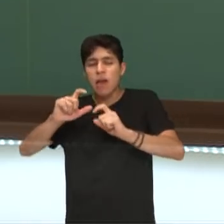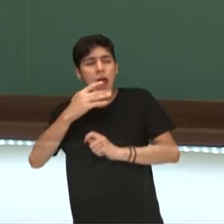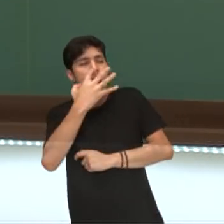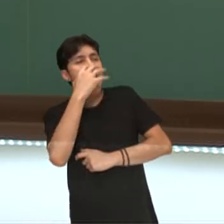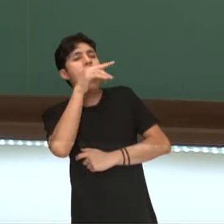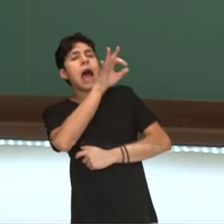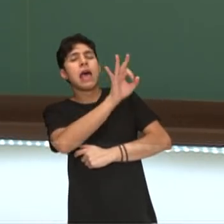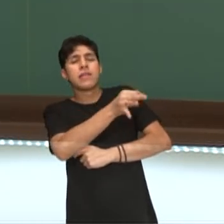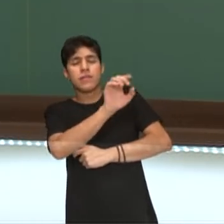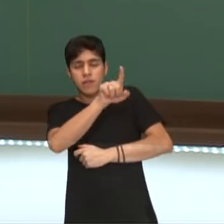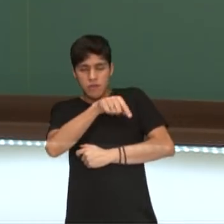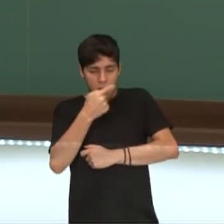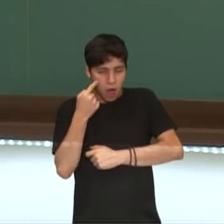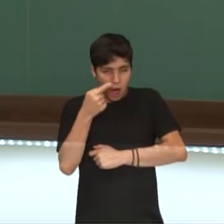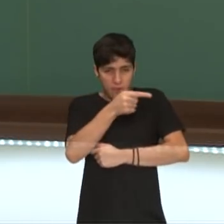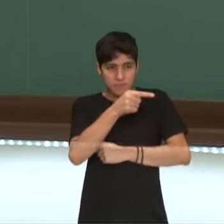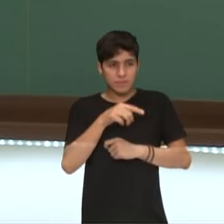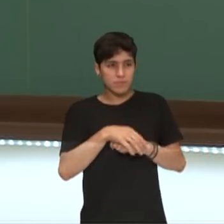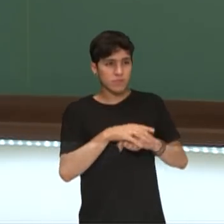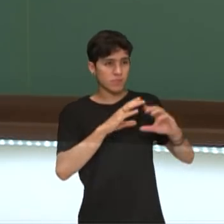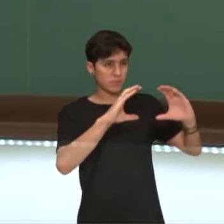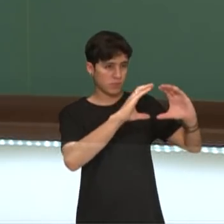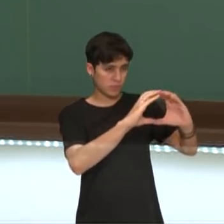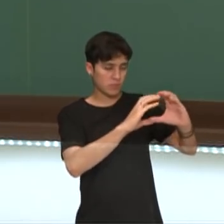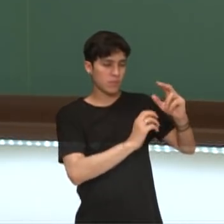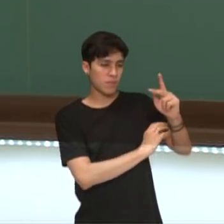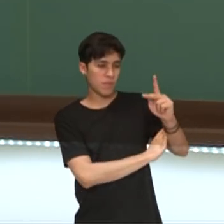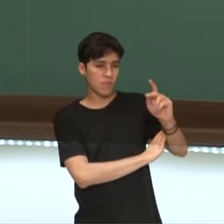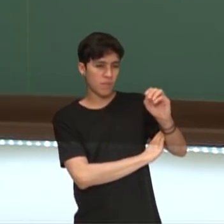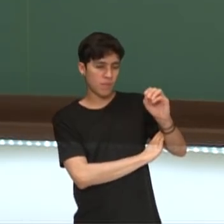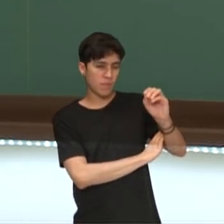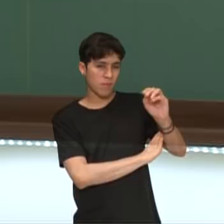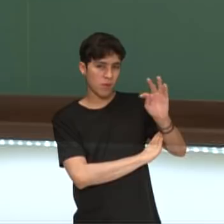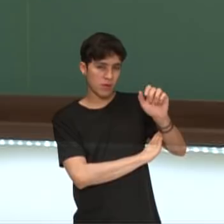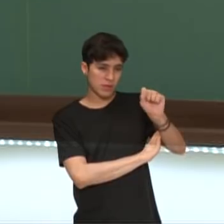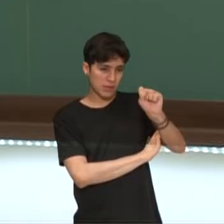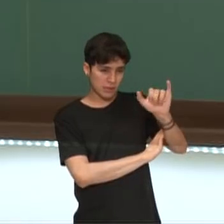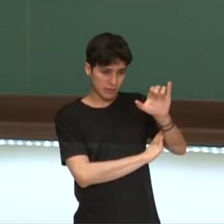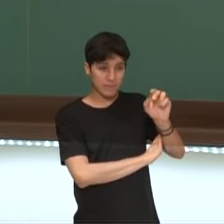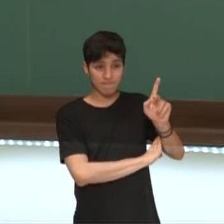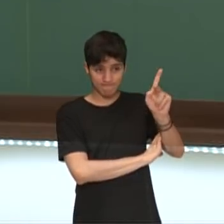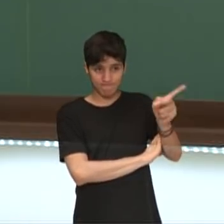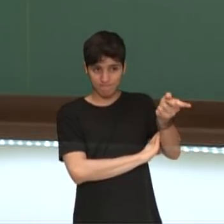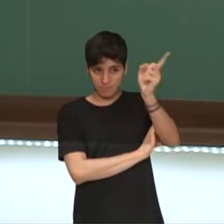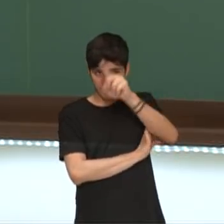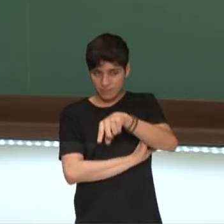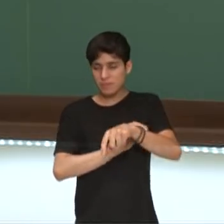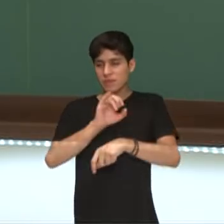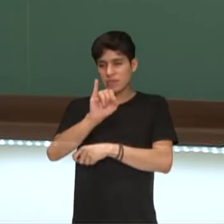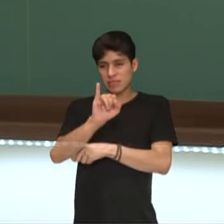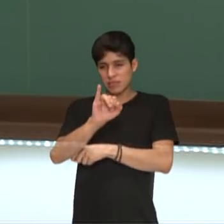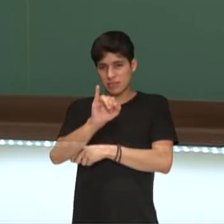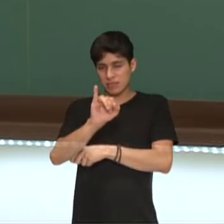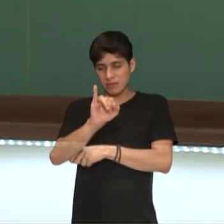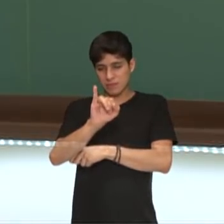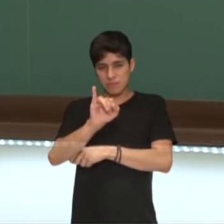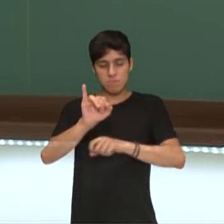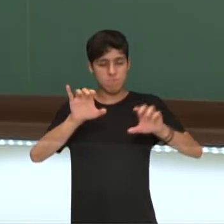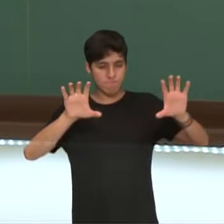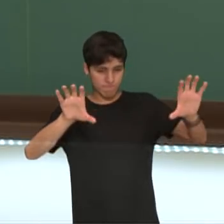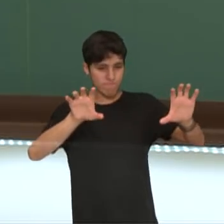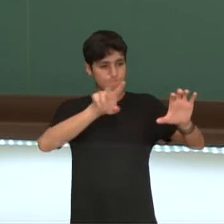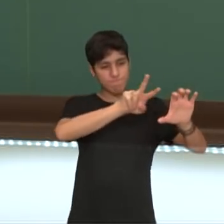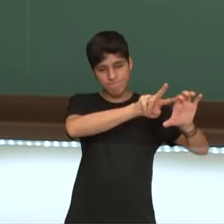aqui? Um elemento potássio e elemento iodo. O elemento potássio tem um elétron para doar na sua camada de